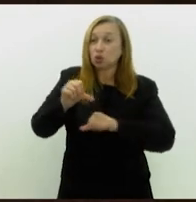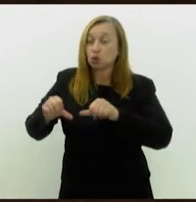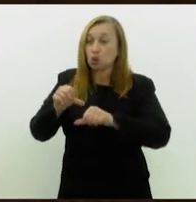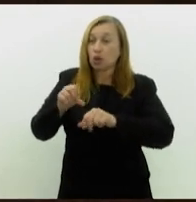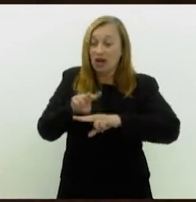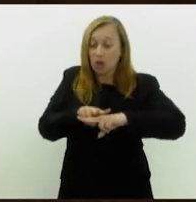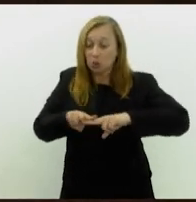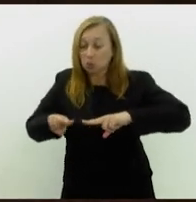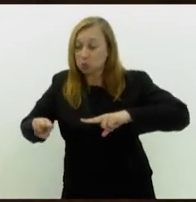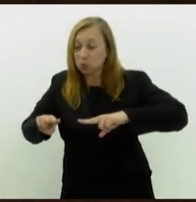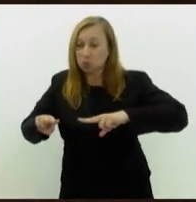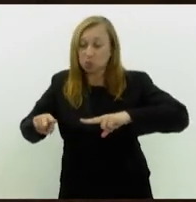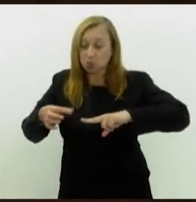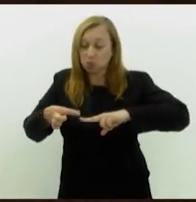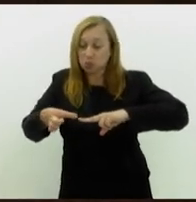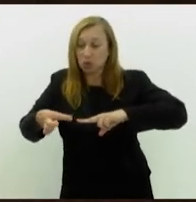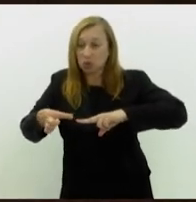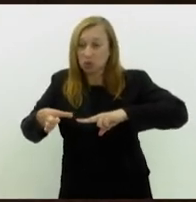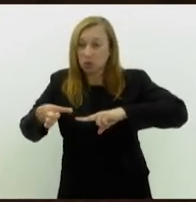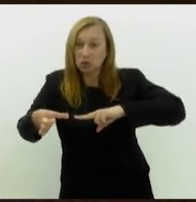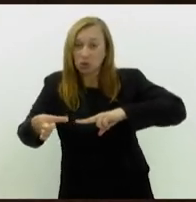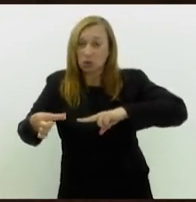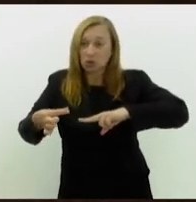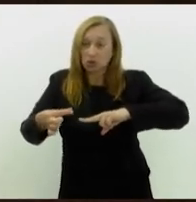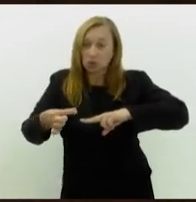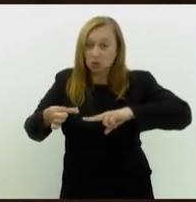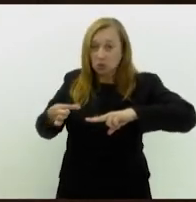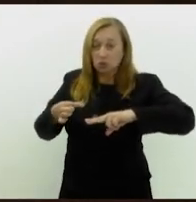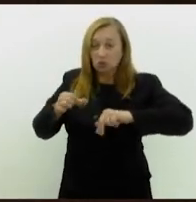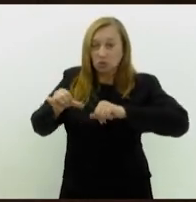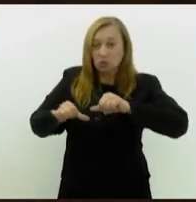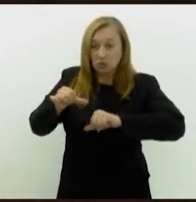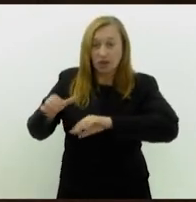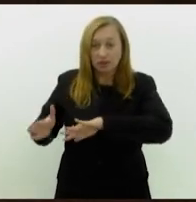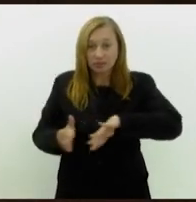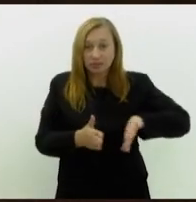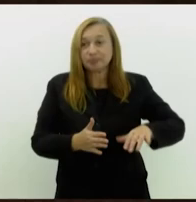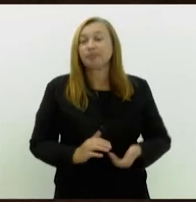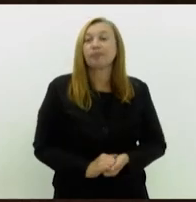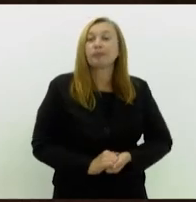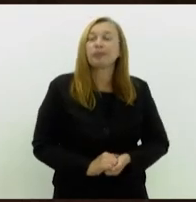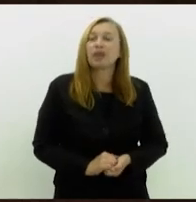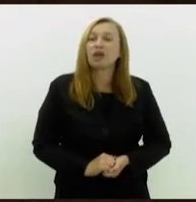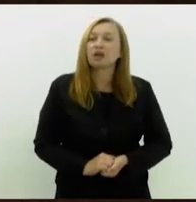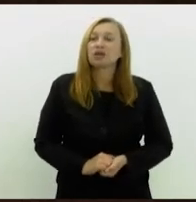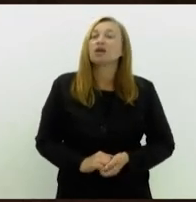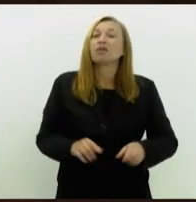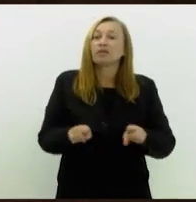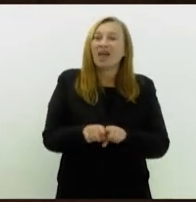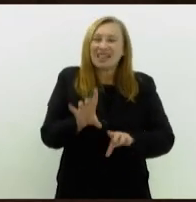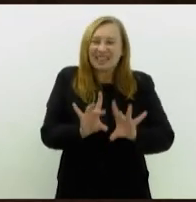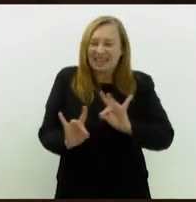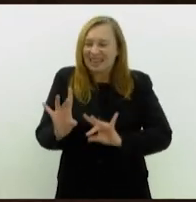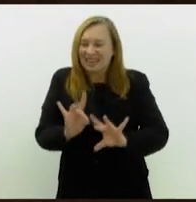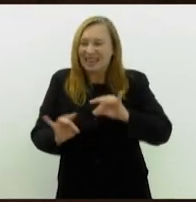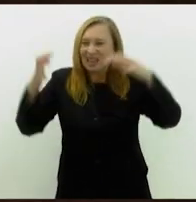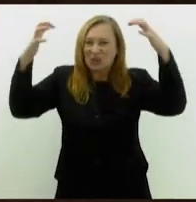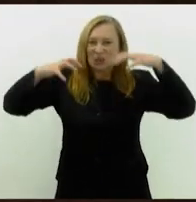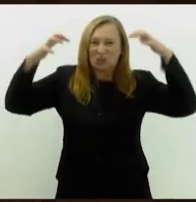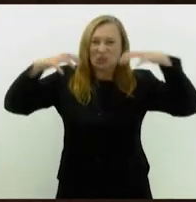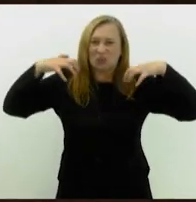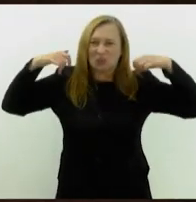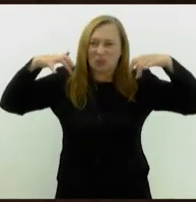Trilhos dormentes e de lastros poas d'águas nas chuvas